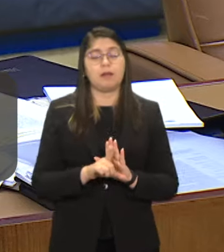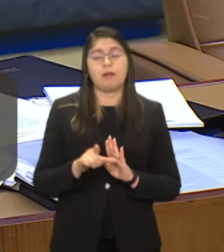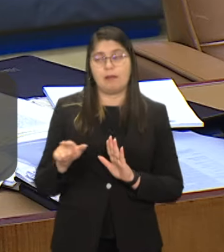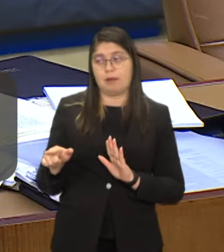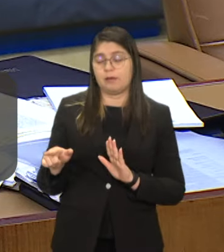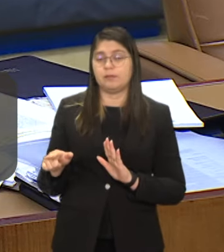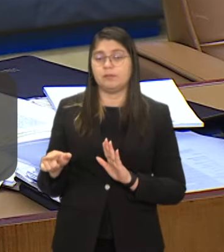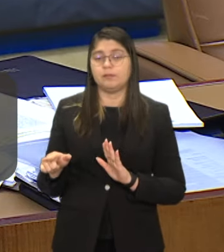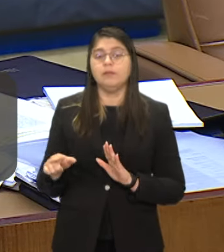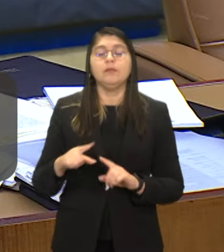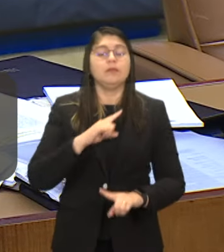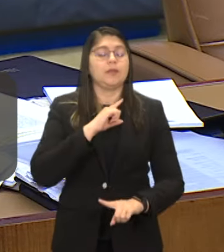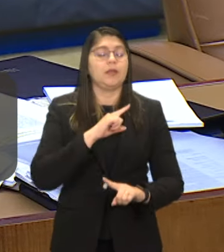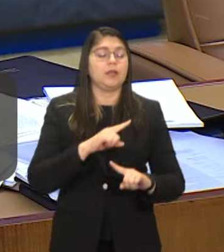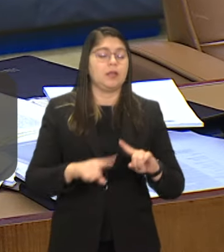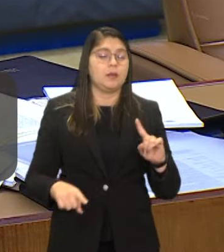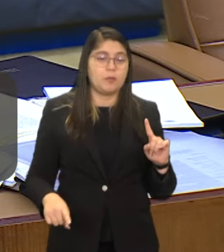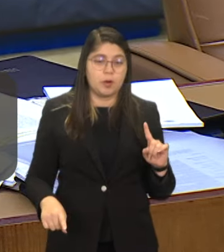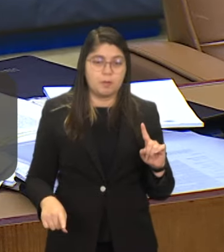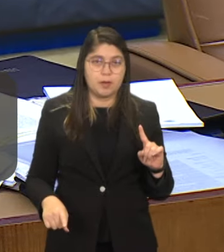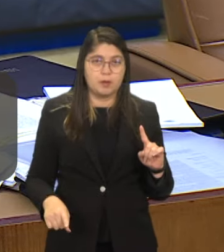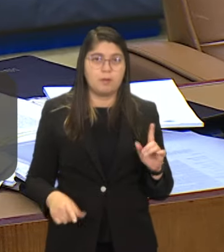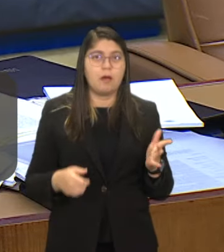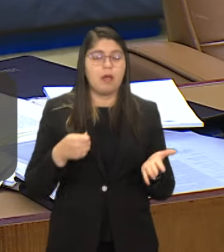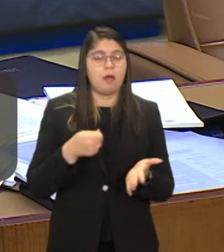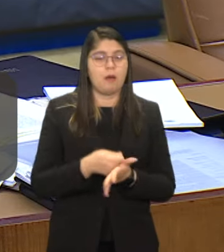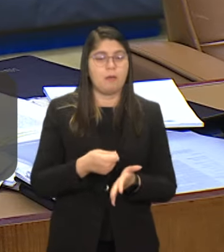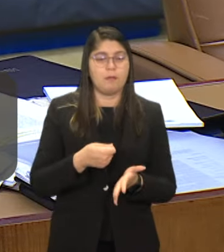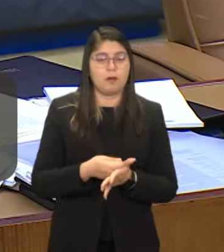só vedou a exigência,